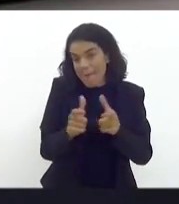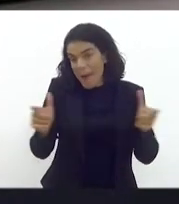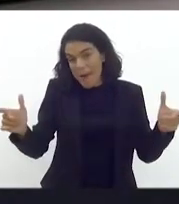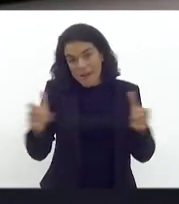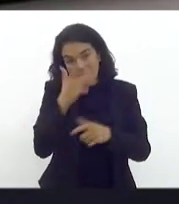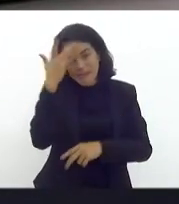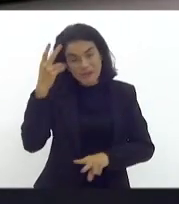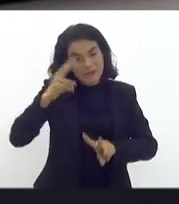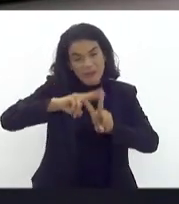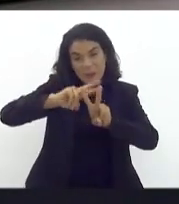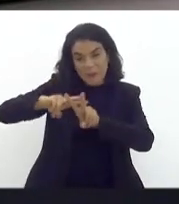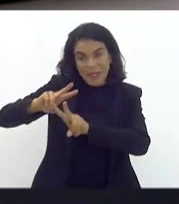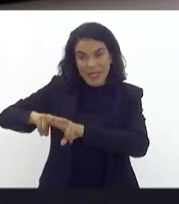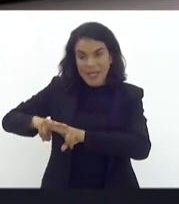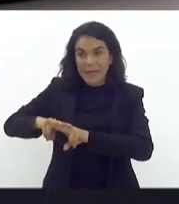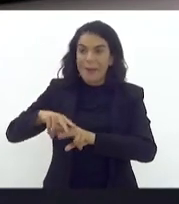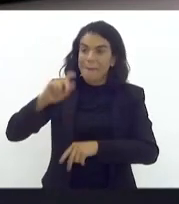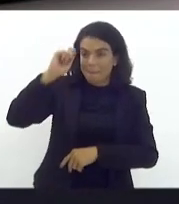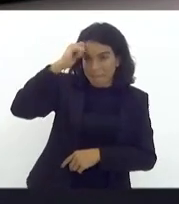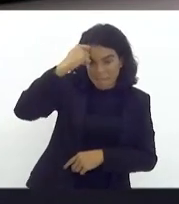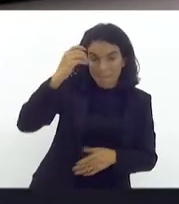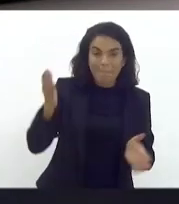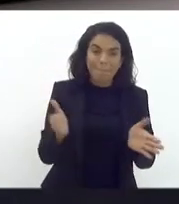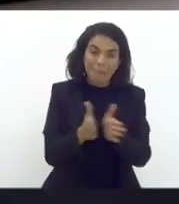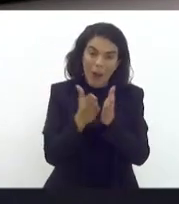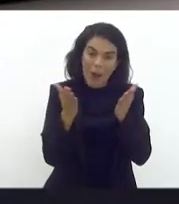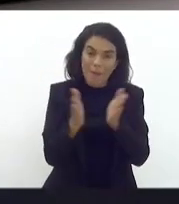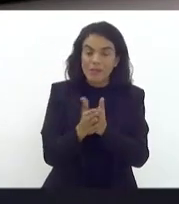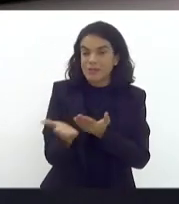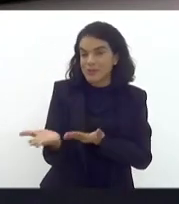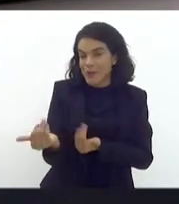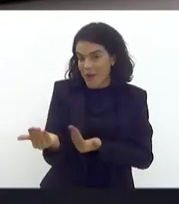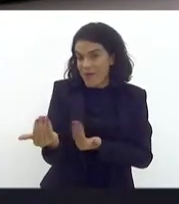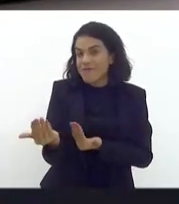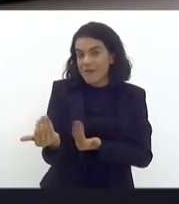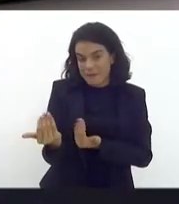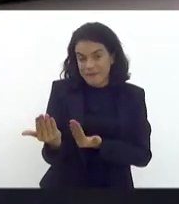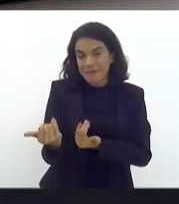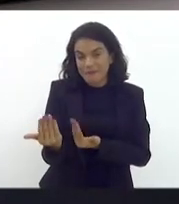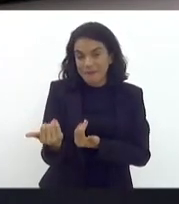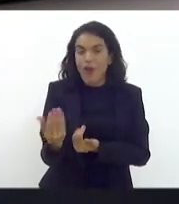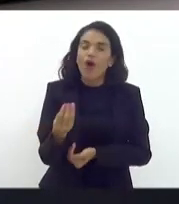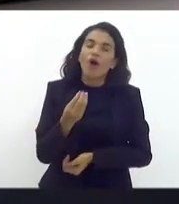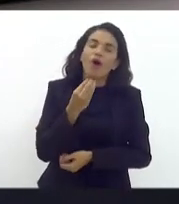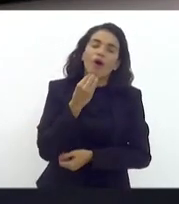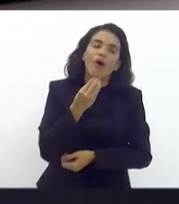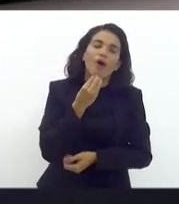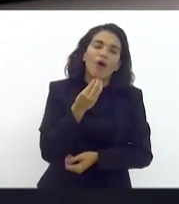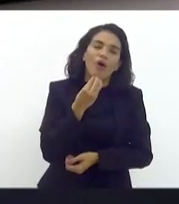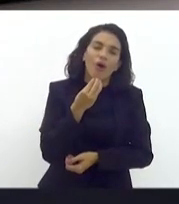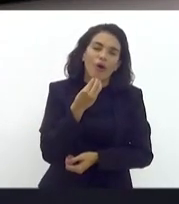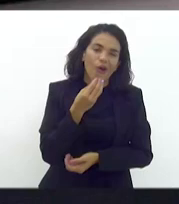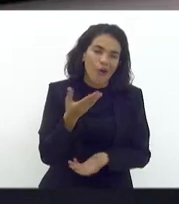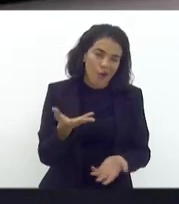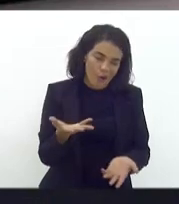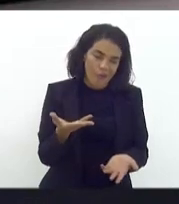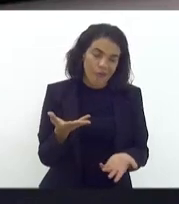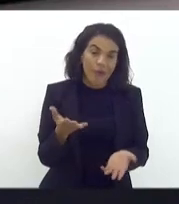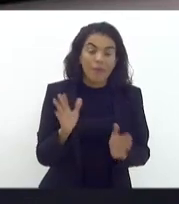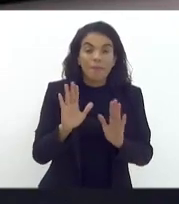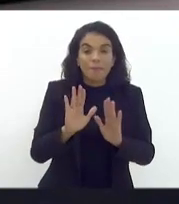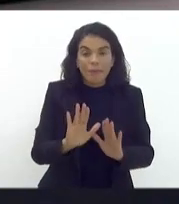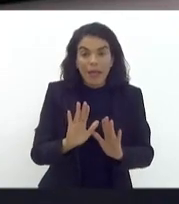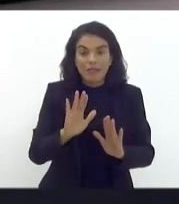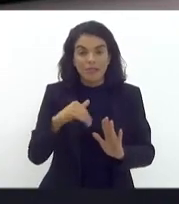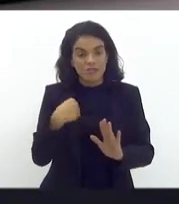a maior parte é pobre e negra e jovem então assim é óbvio que isso impacta Mas nós vamos